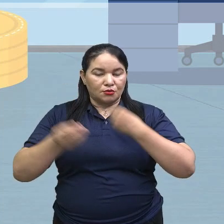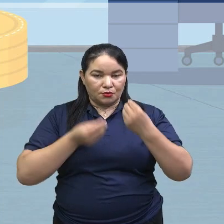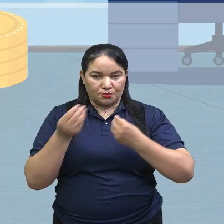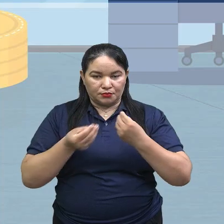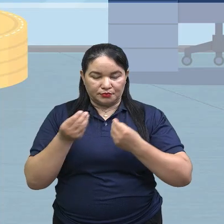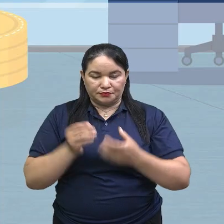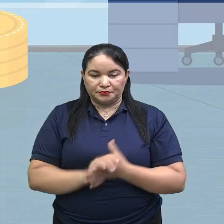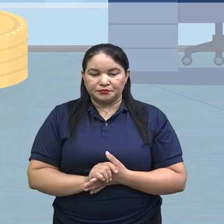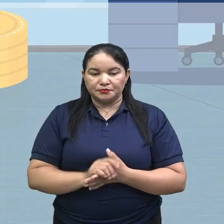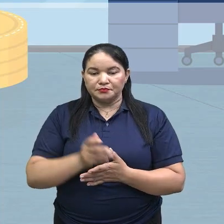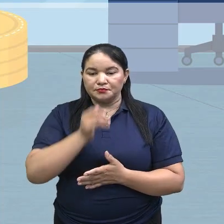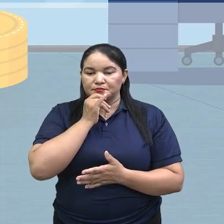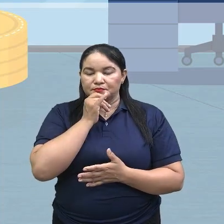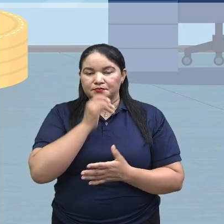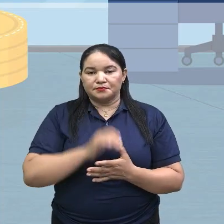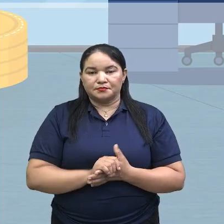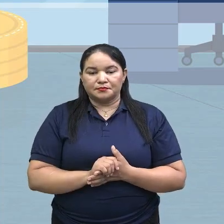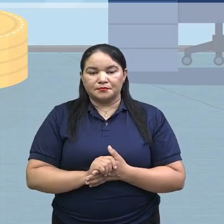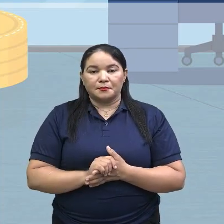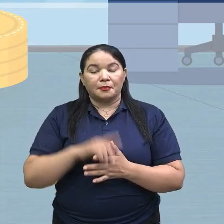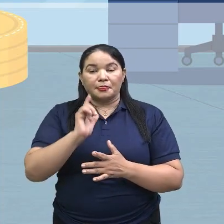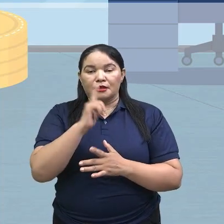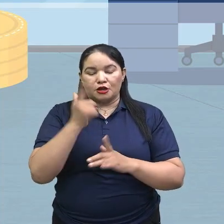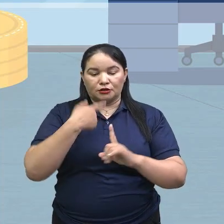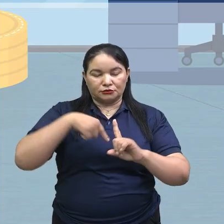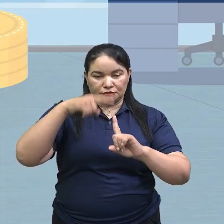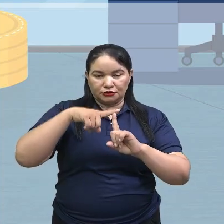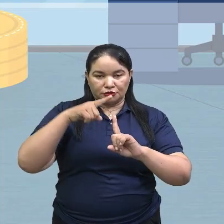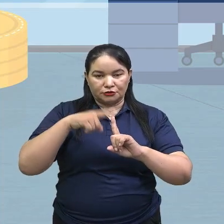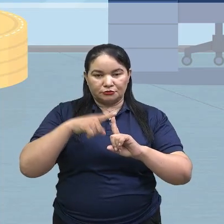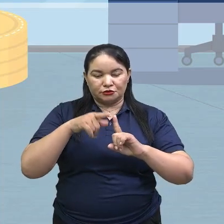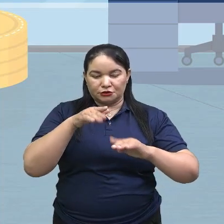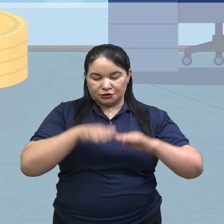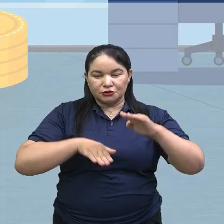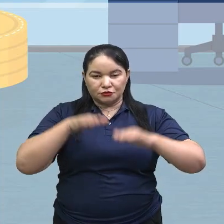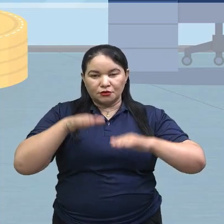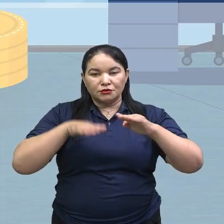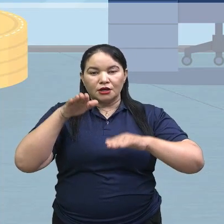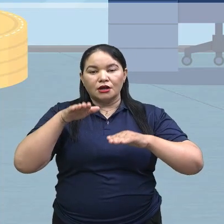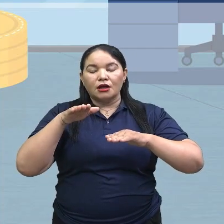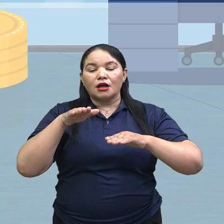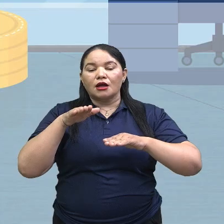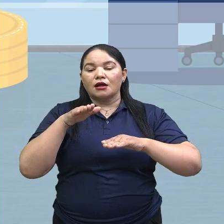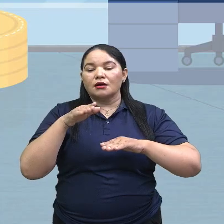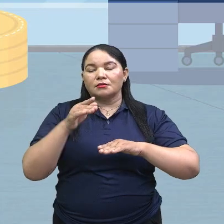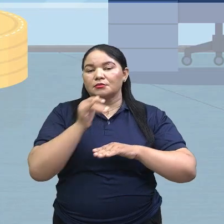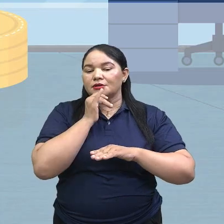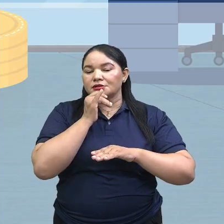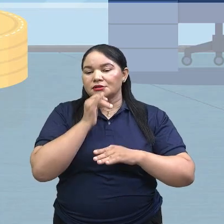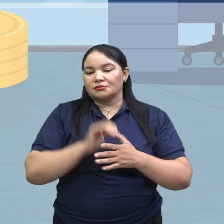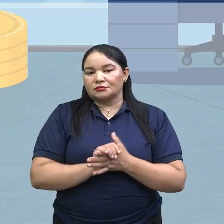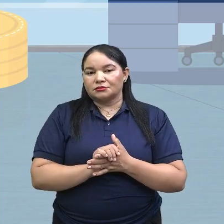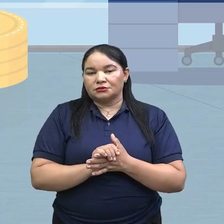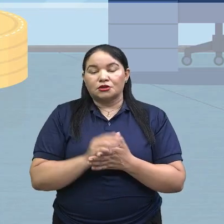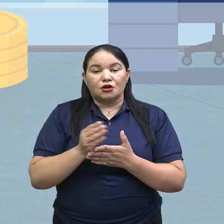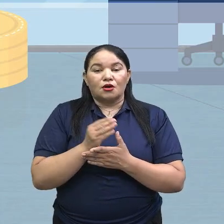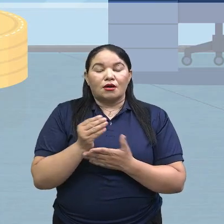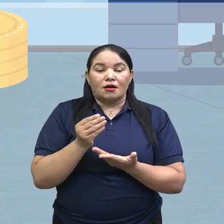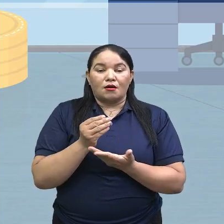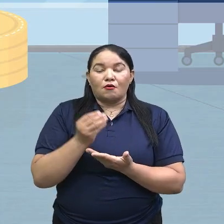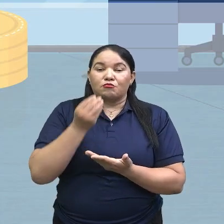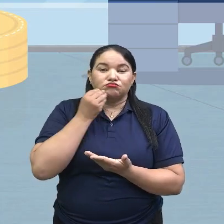junto com outros tipos de desigualdade. A desigualdade, por exemplo, de